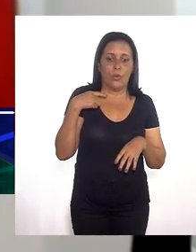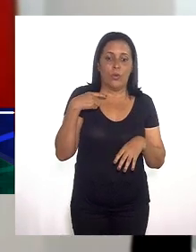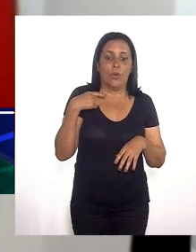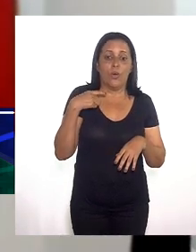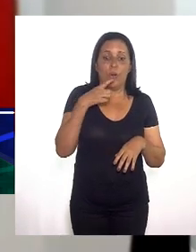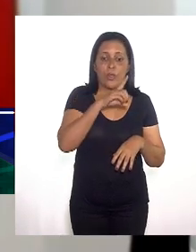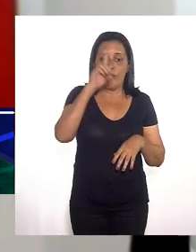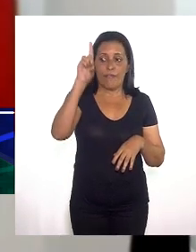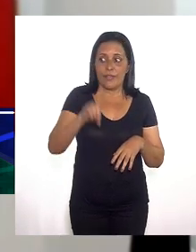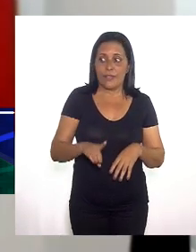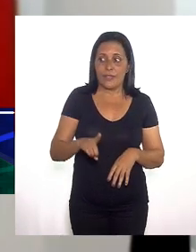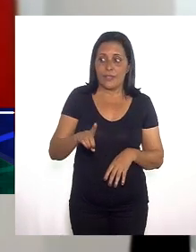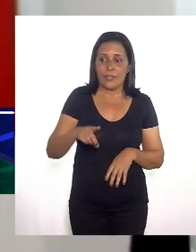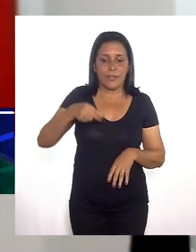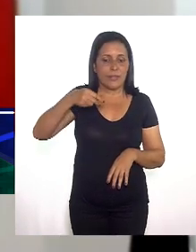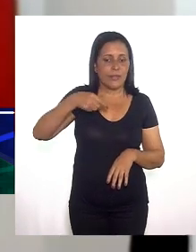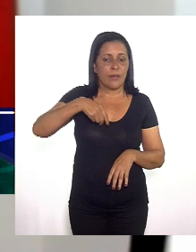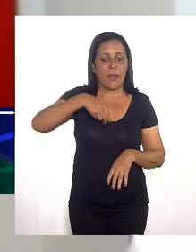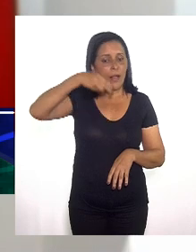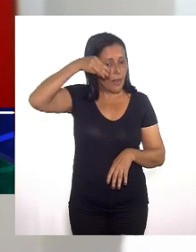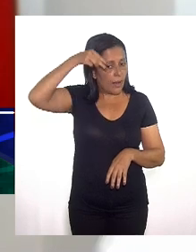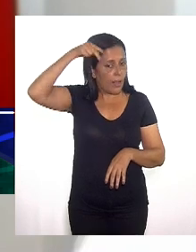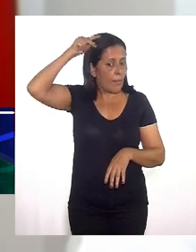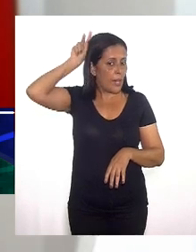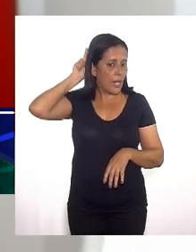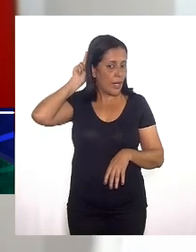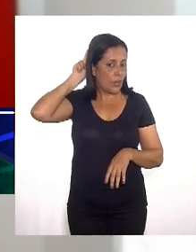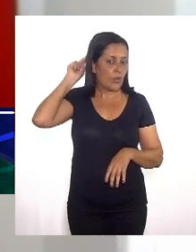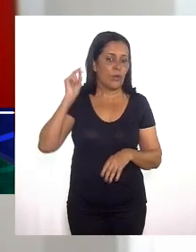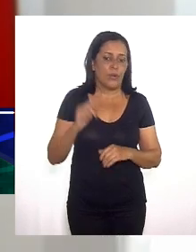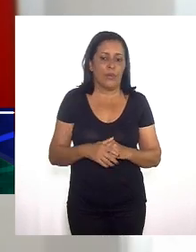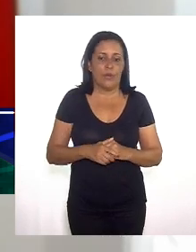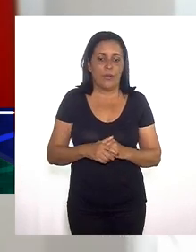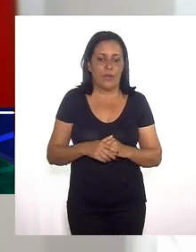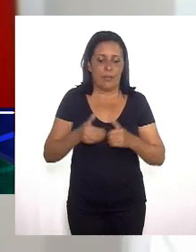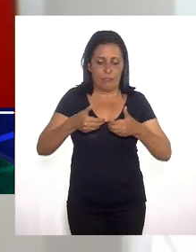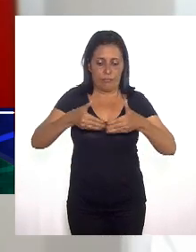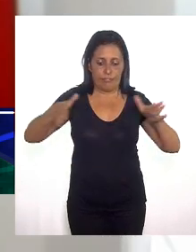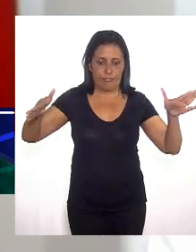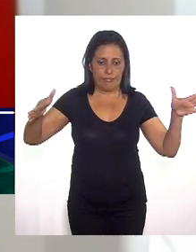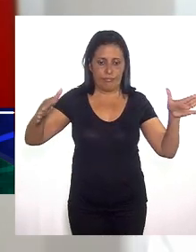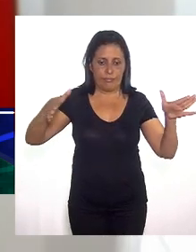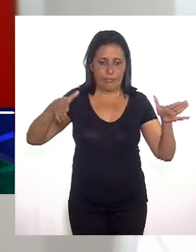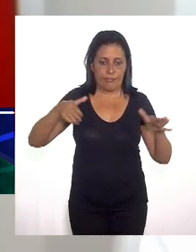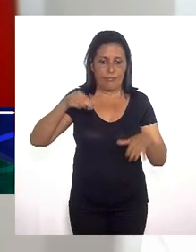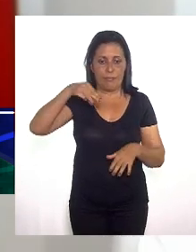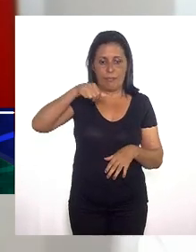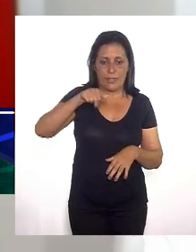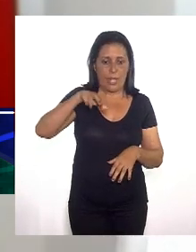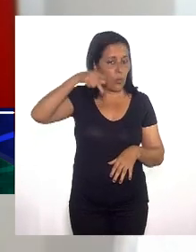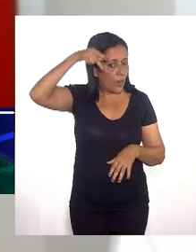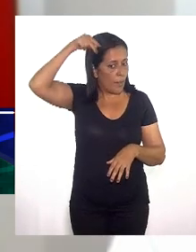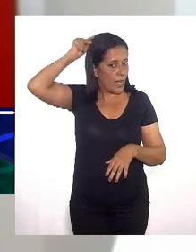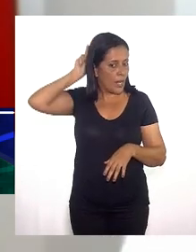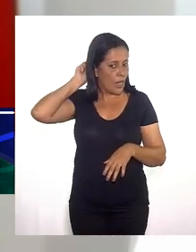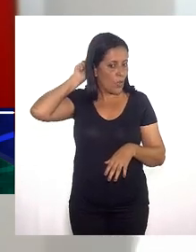Marcelo Cabeleireiro. Está aberto seu som, Márcio. Deputado Marcelo Cabeleireiro.